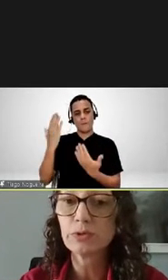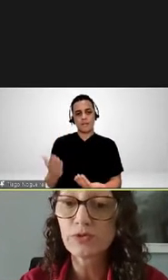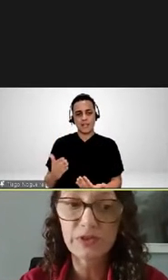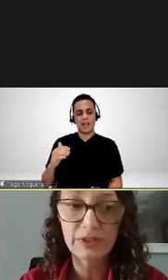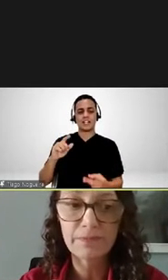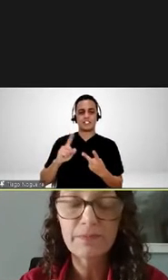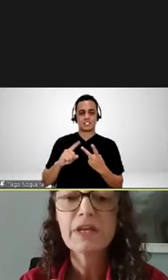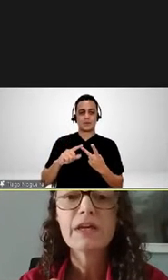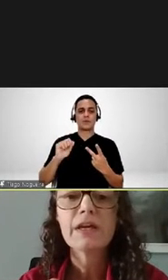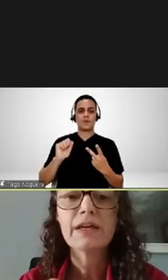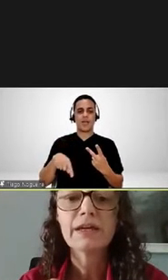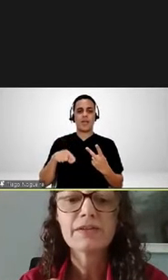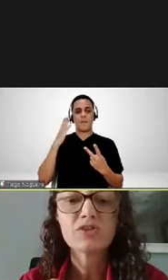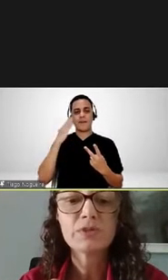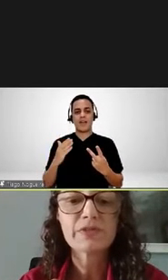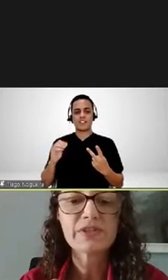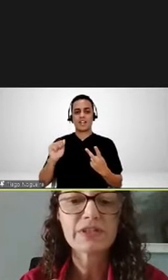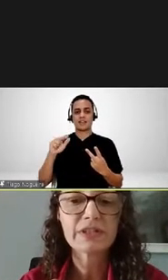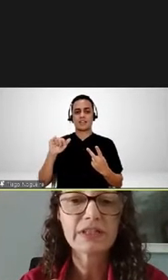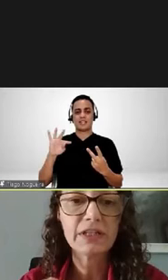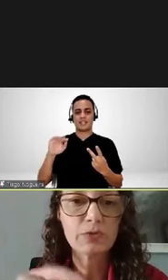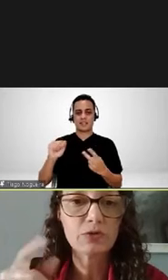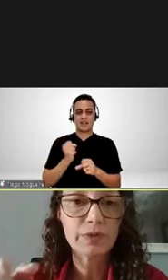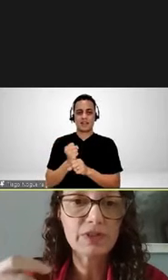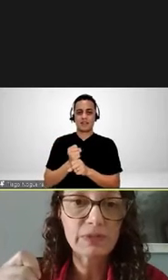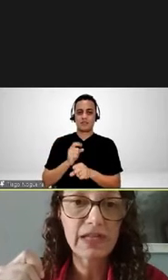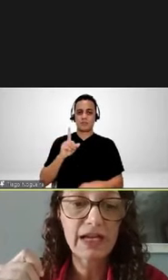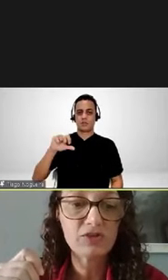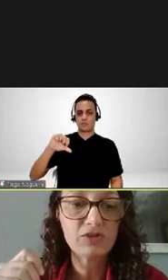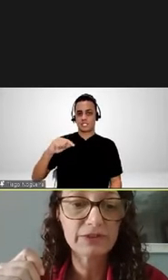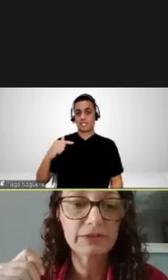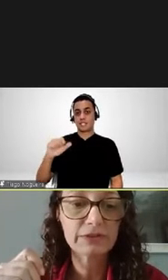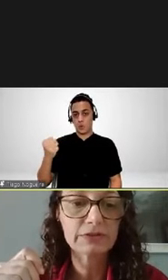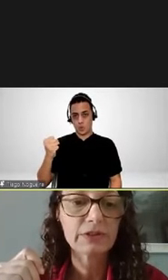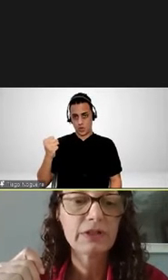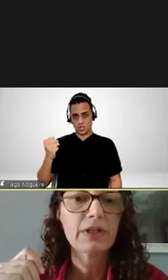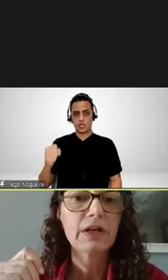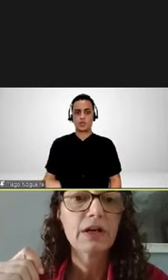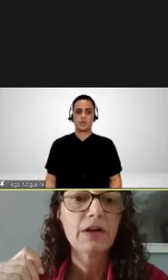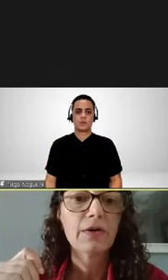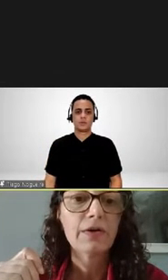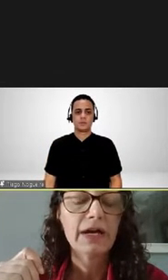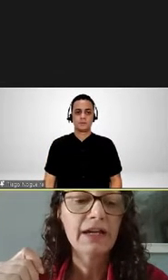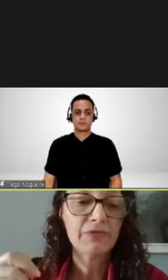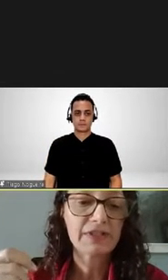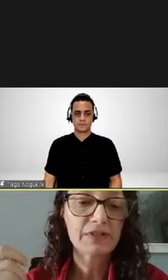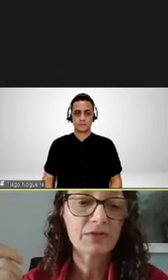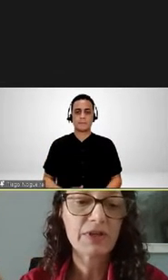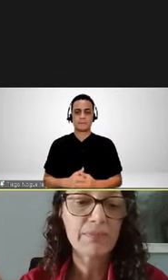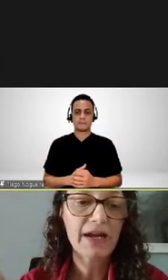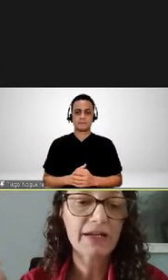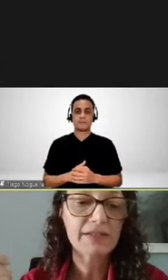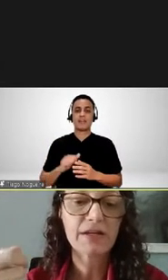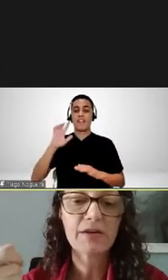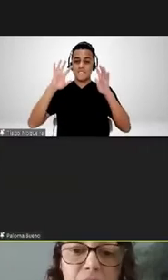Paulo Bruschi, de 1978. Próximo slide, Evandro. A reflexão